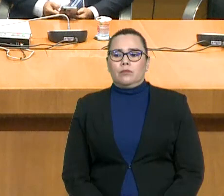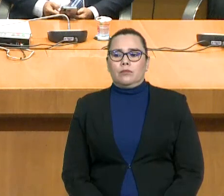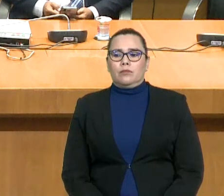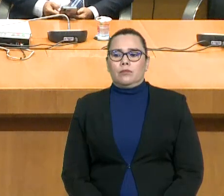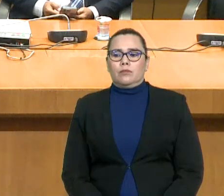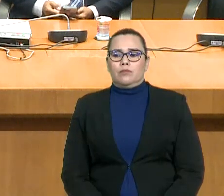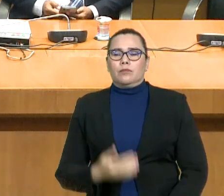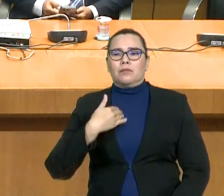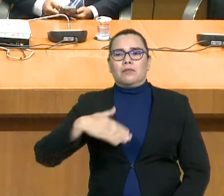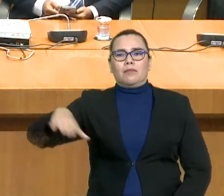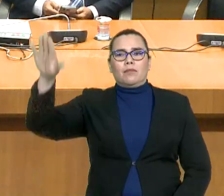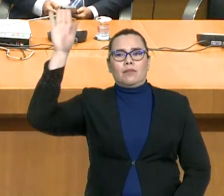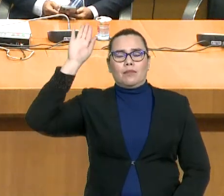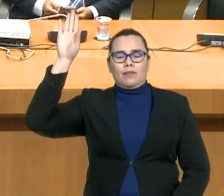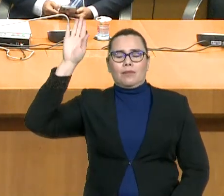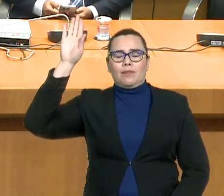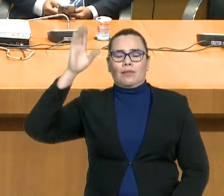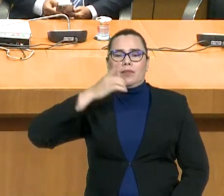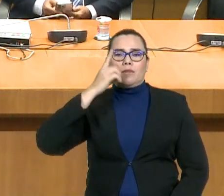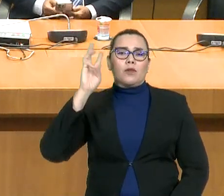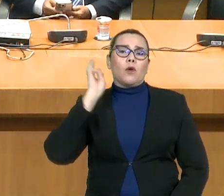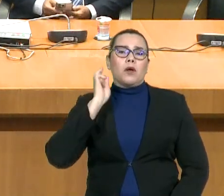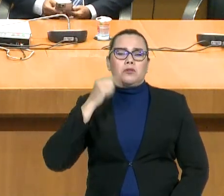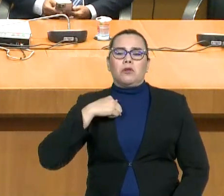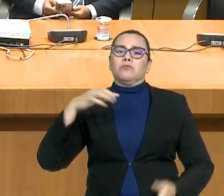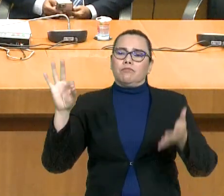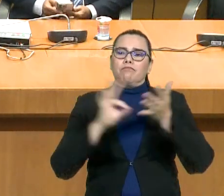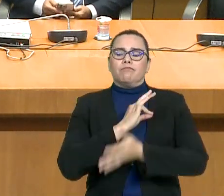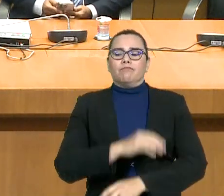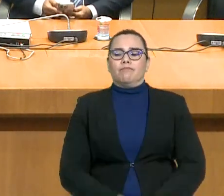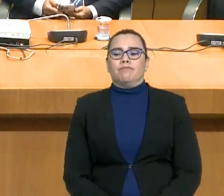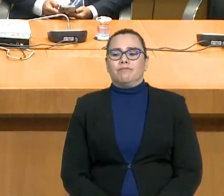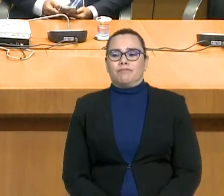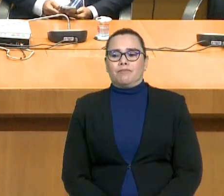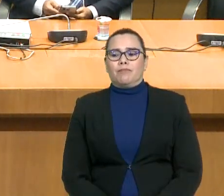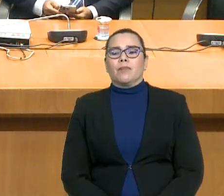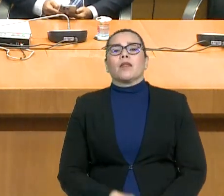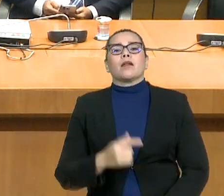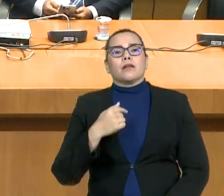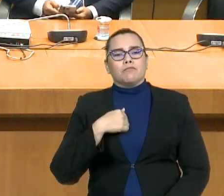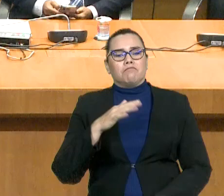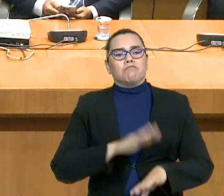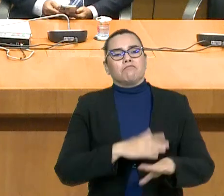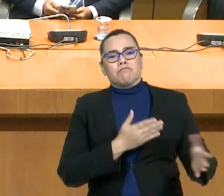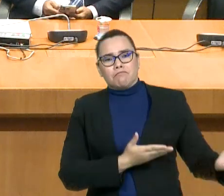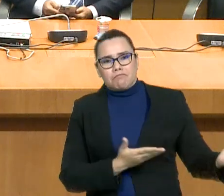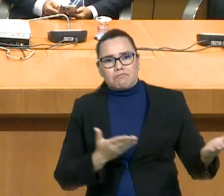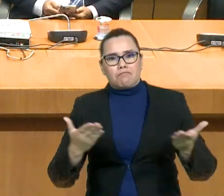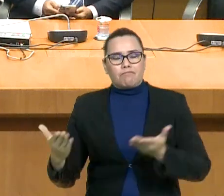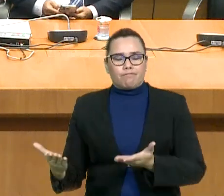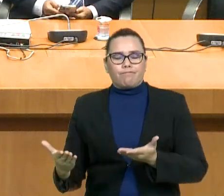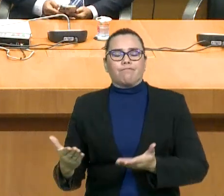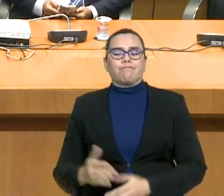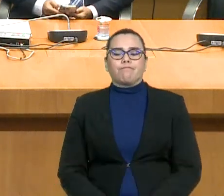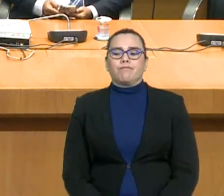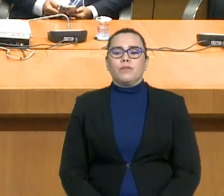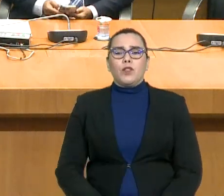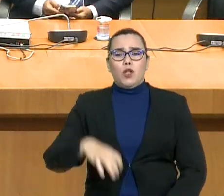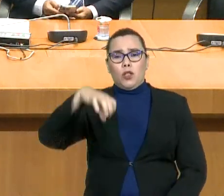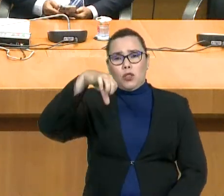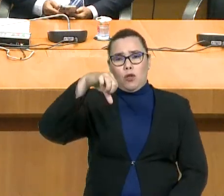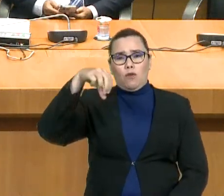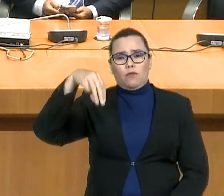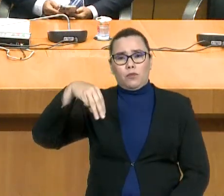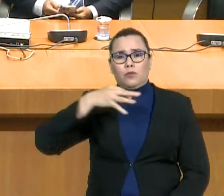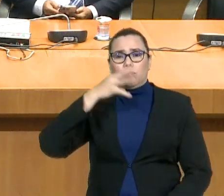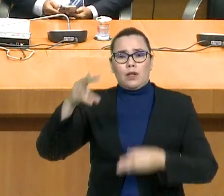Deputado Wellington do Curso, presidente. Deputado Wellington do Curso, inscrito e já de logo convidado para ocupar a tribuna por até 9 minutos com